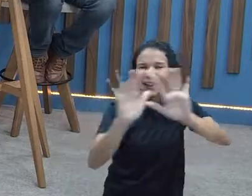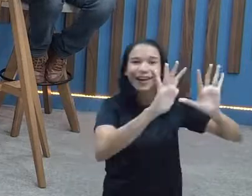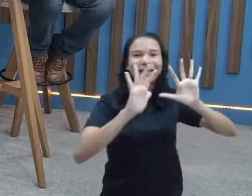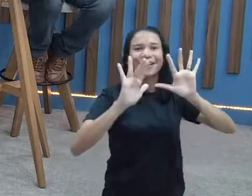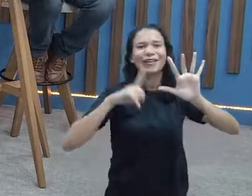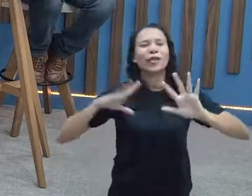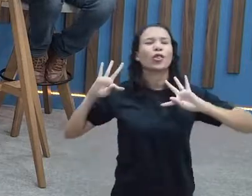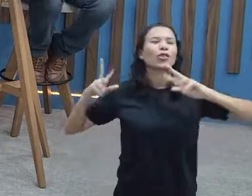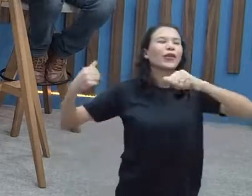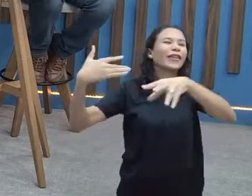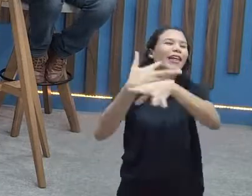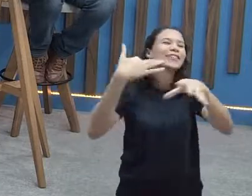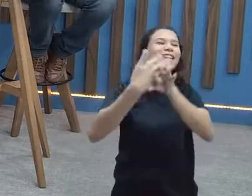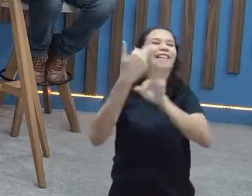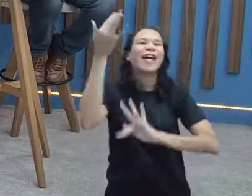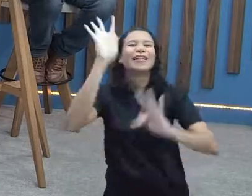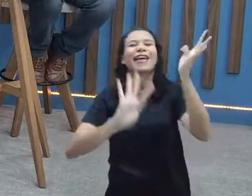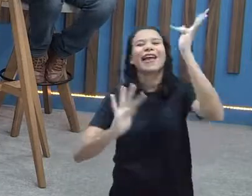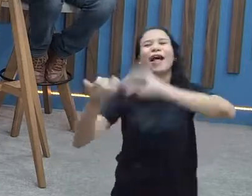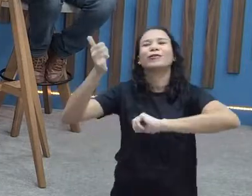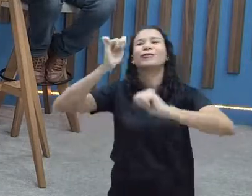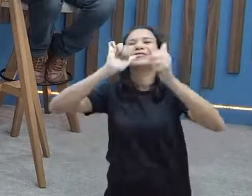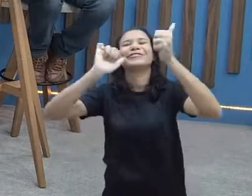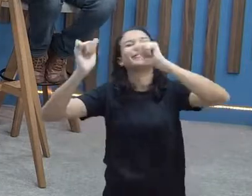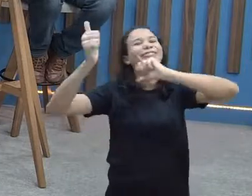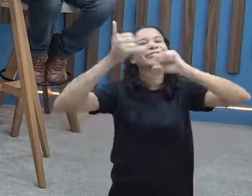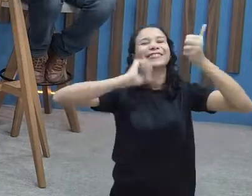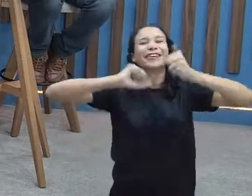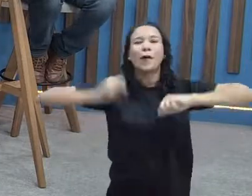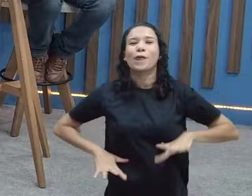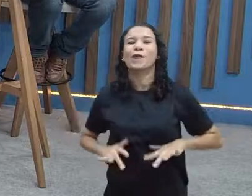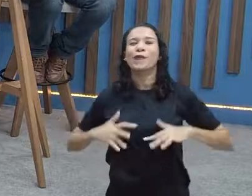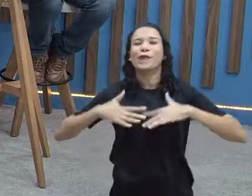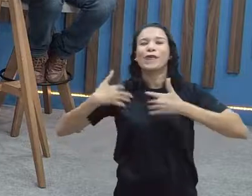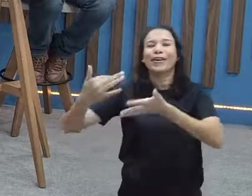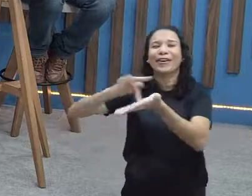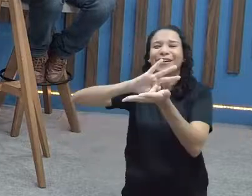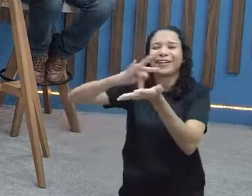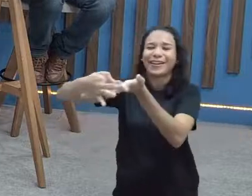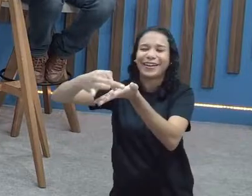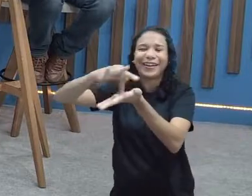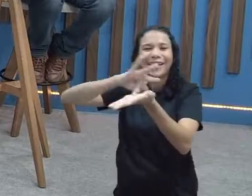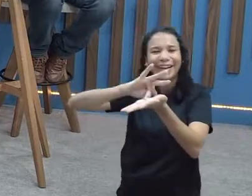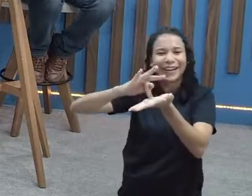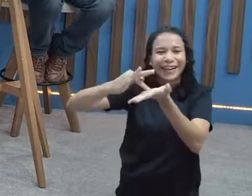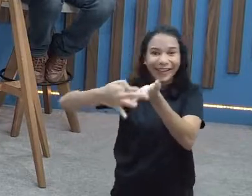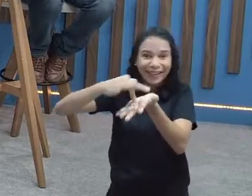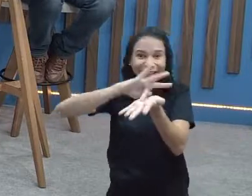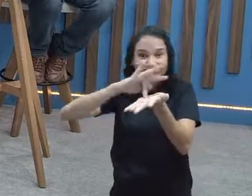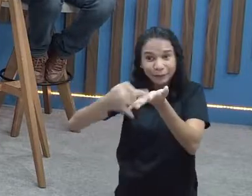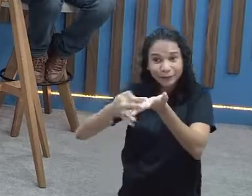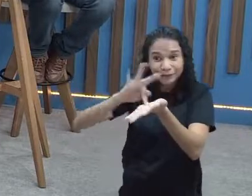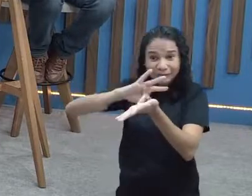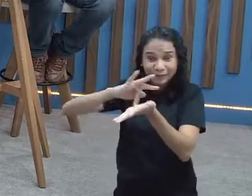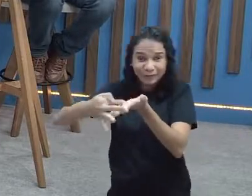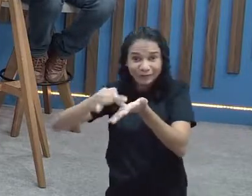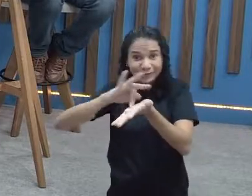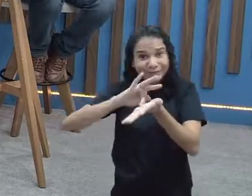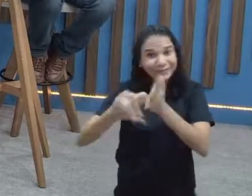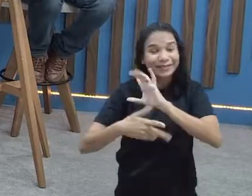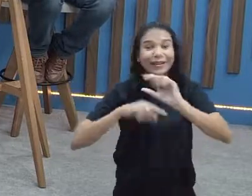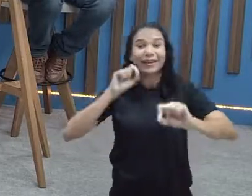rua abafando, tomar umas e outras e cair no passo.